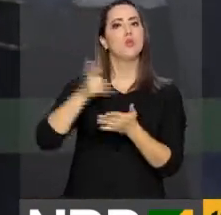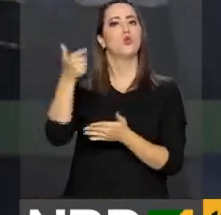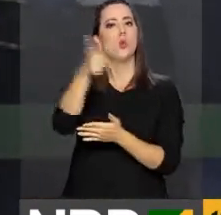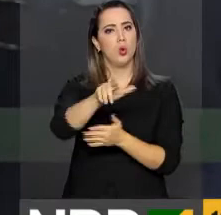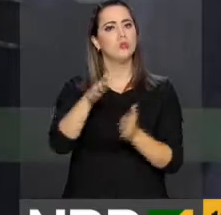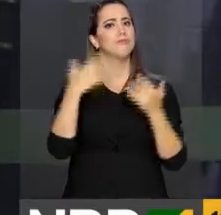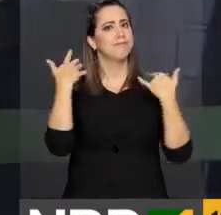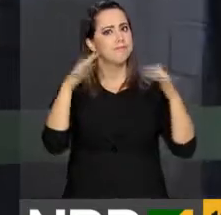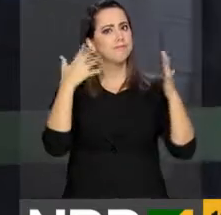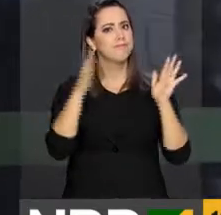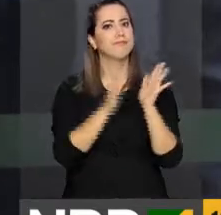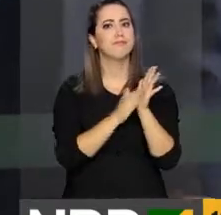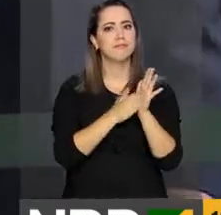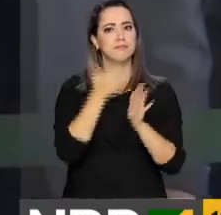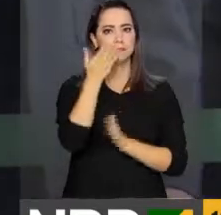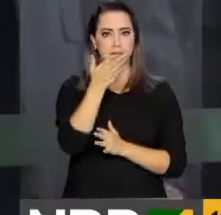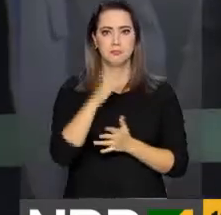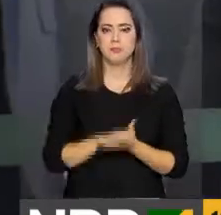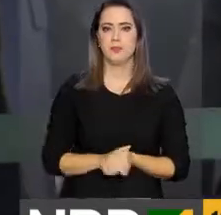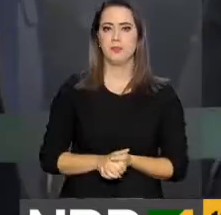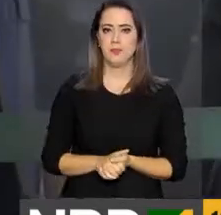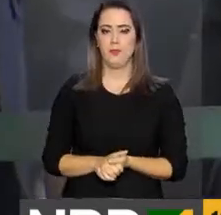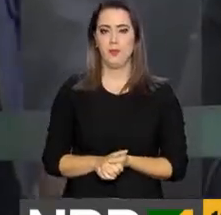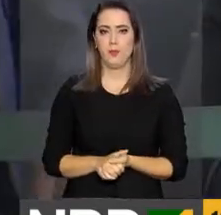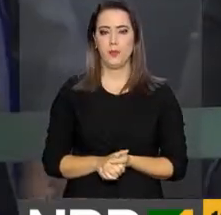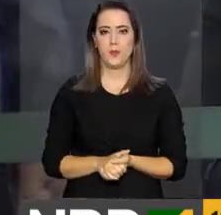aplauso deste auditório.